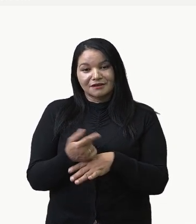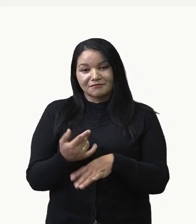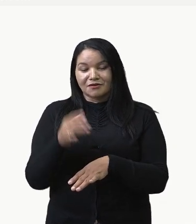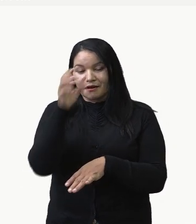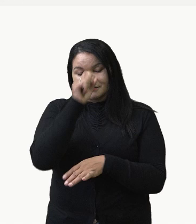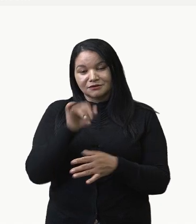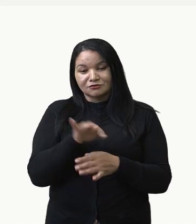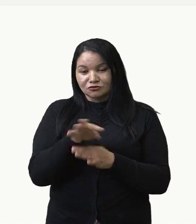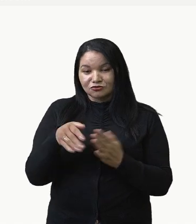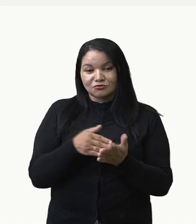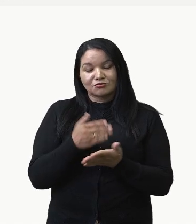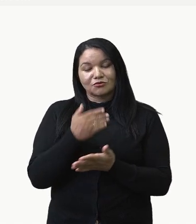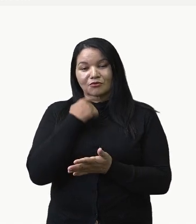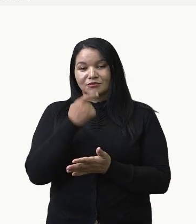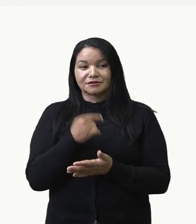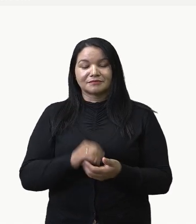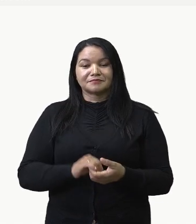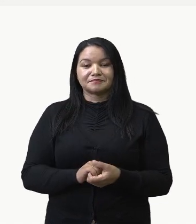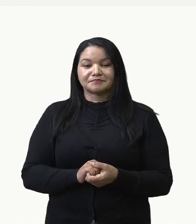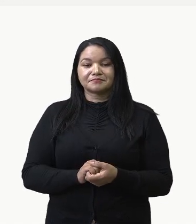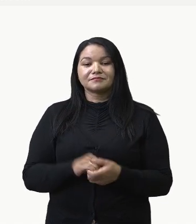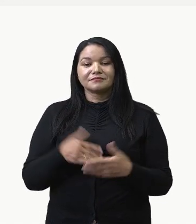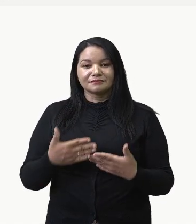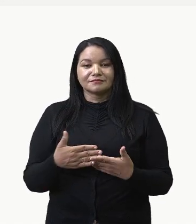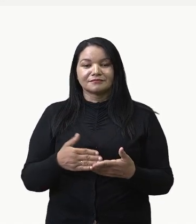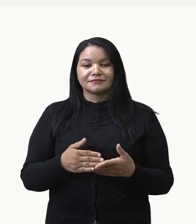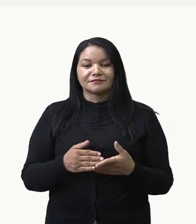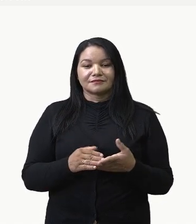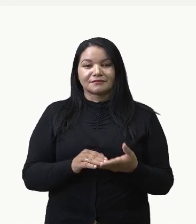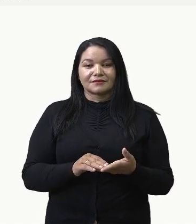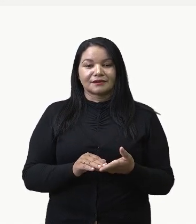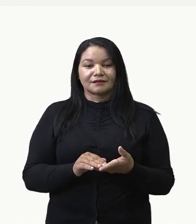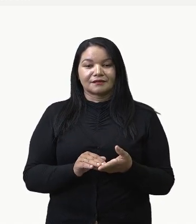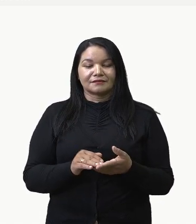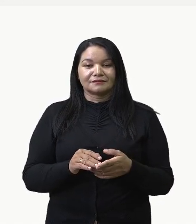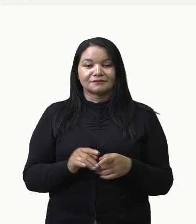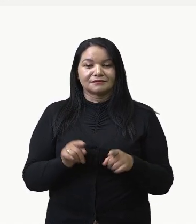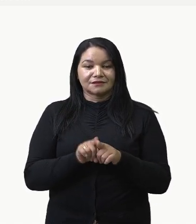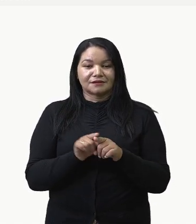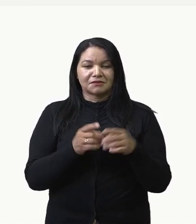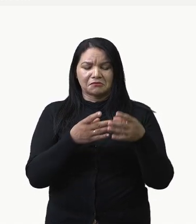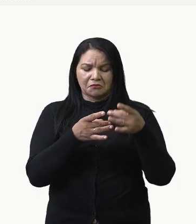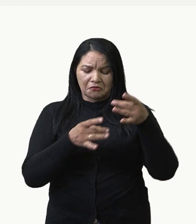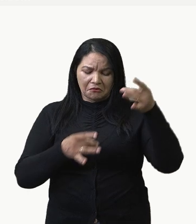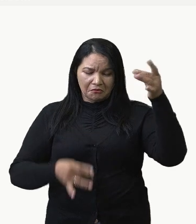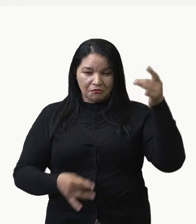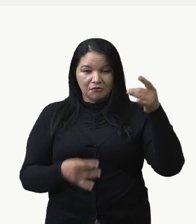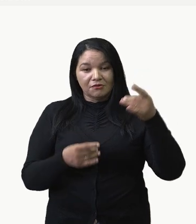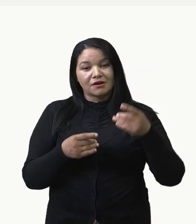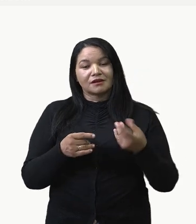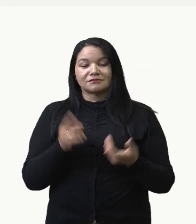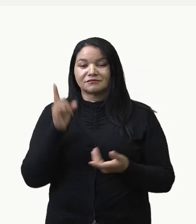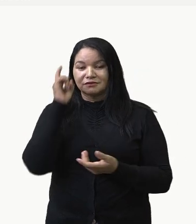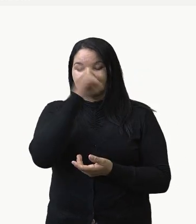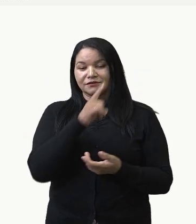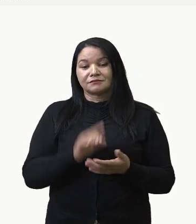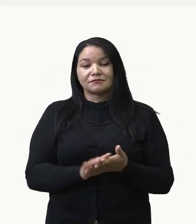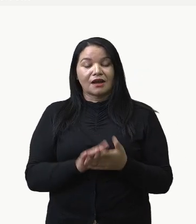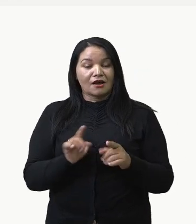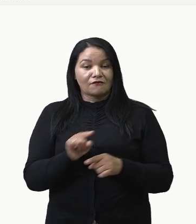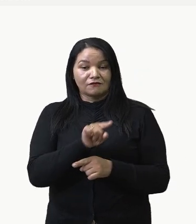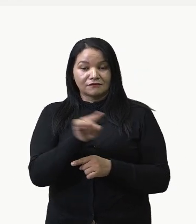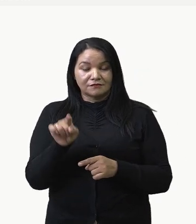todos ok e vai ficar muito chato também de est trazendo nomes de animais a curiosidade de